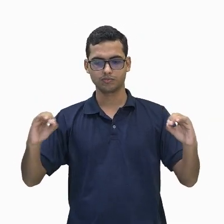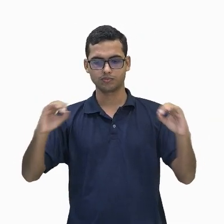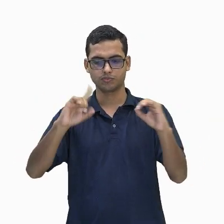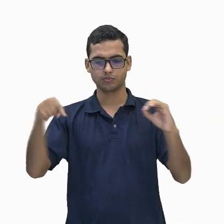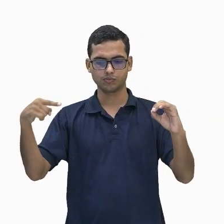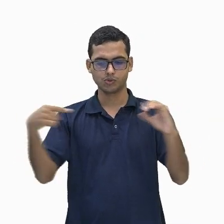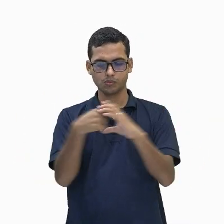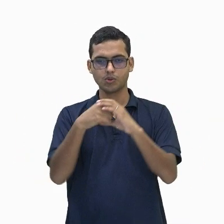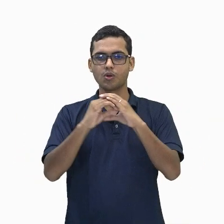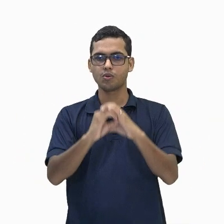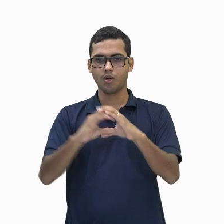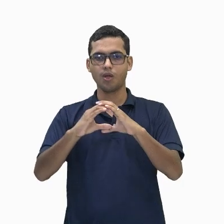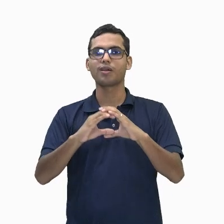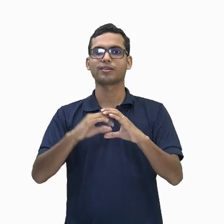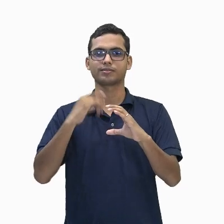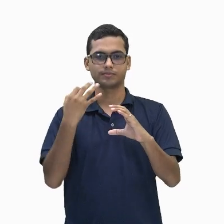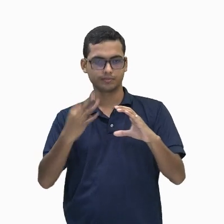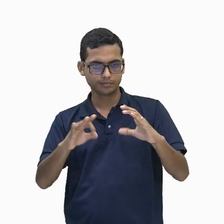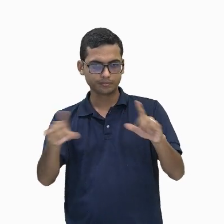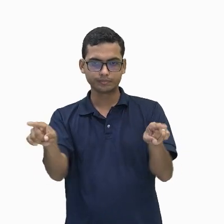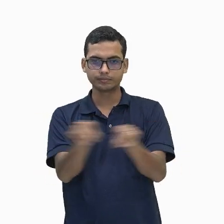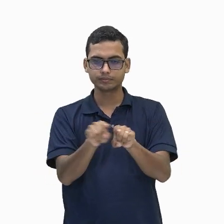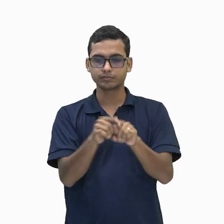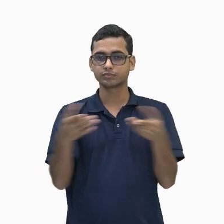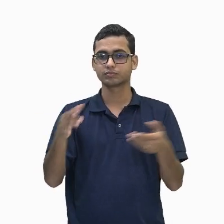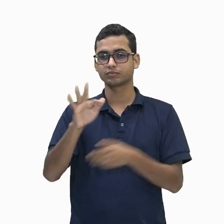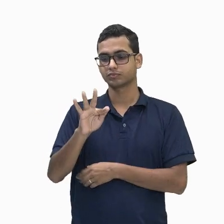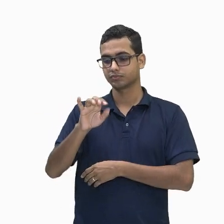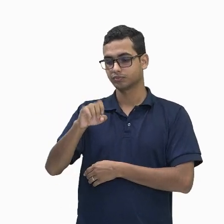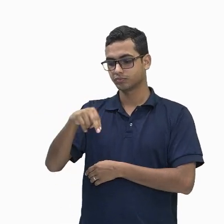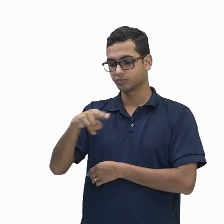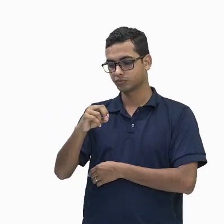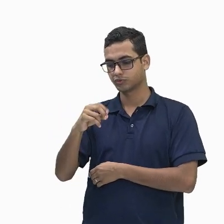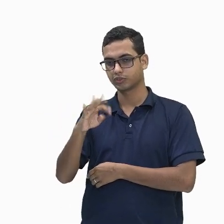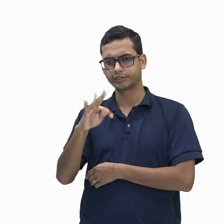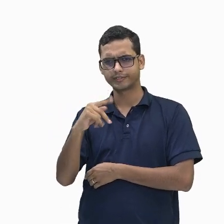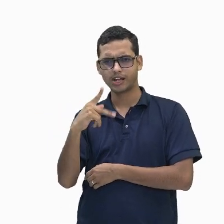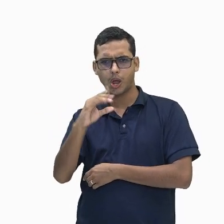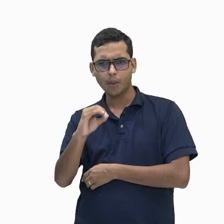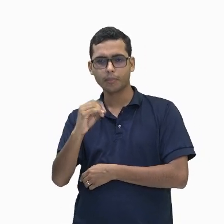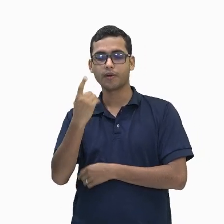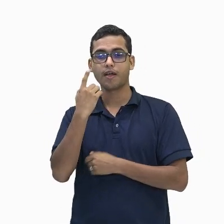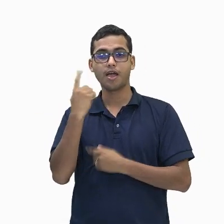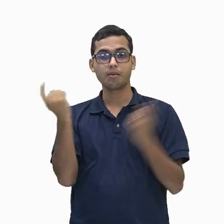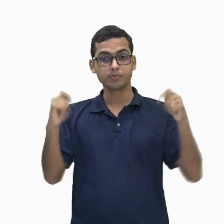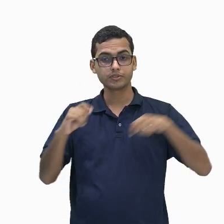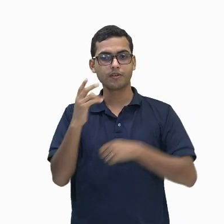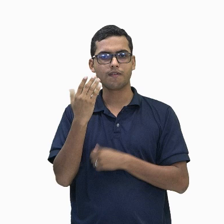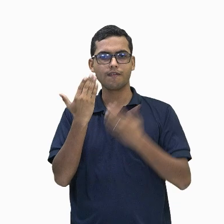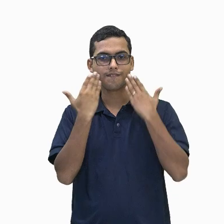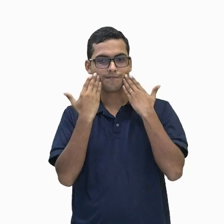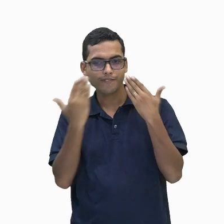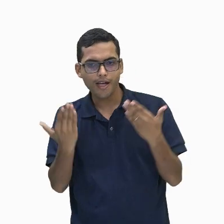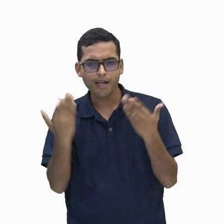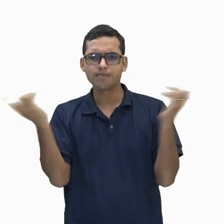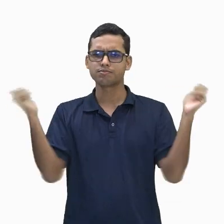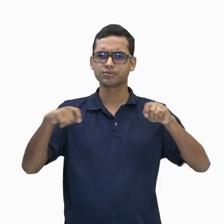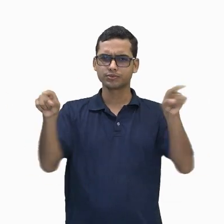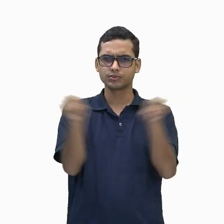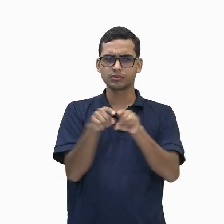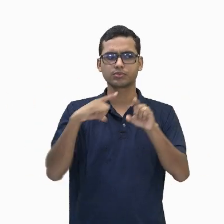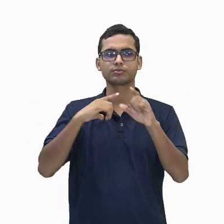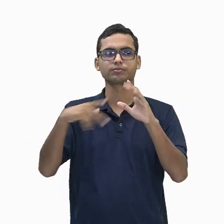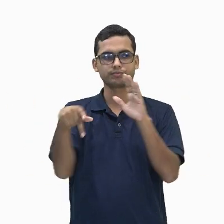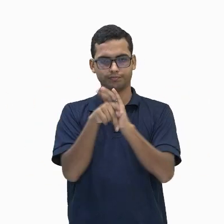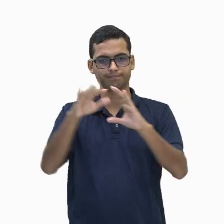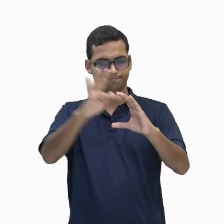que o fenótipo é a característica visível ou expressa, como nós já conversamos sobre aquilo que eu consigo observar no